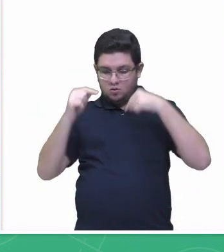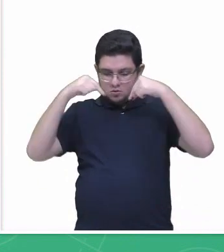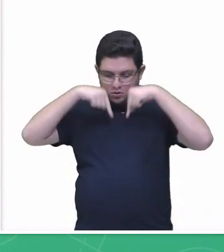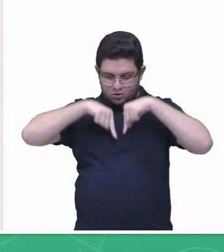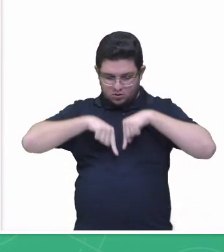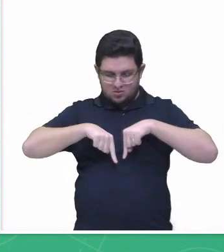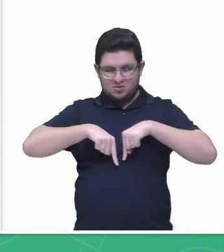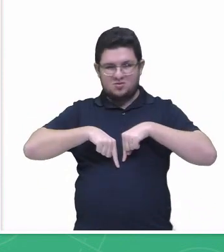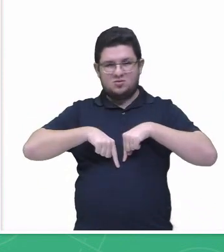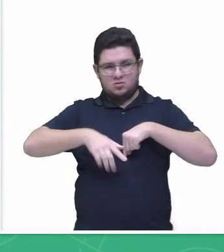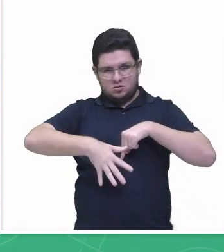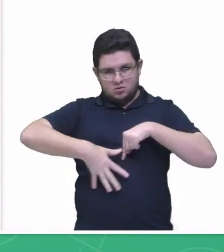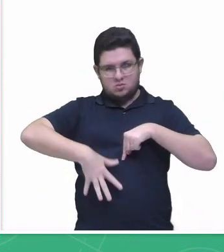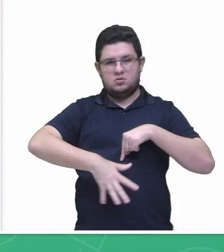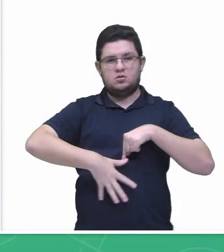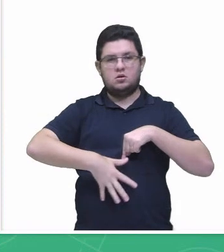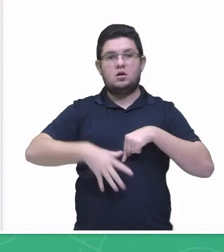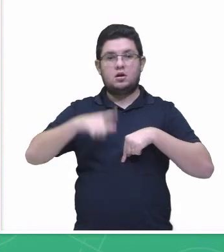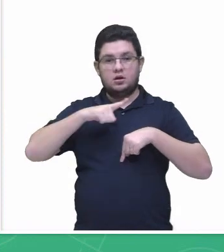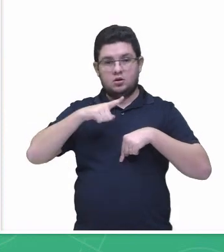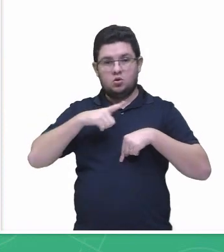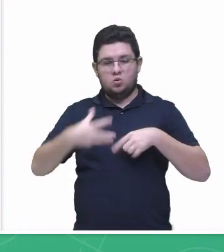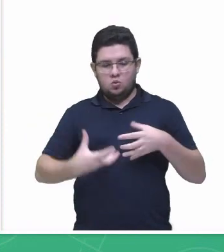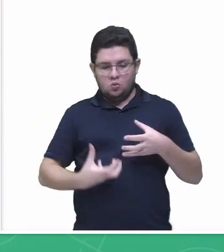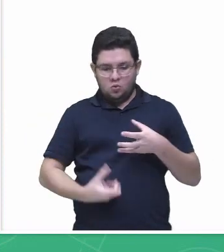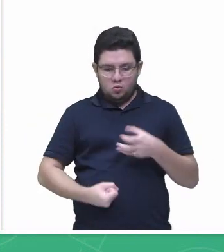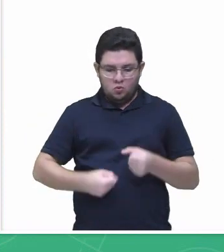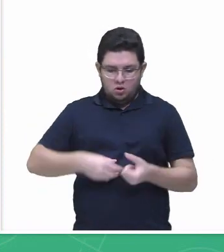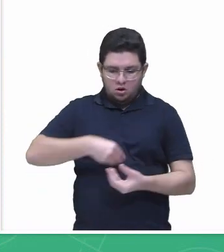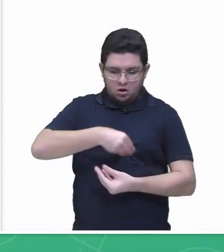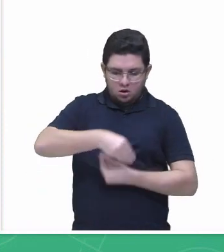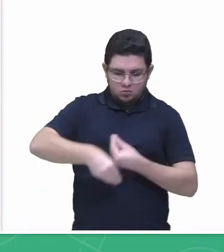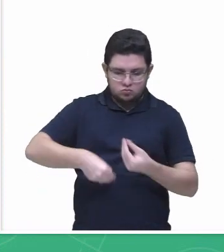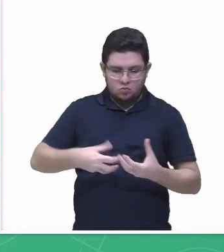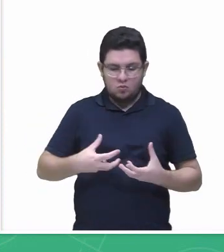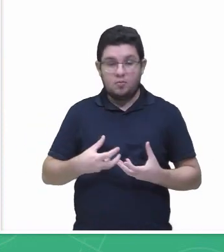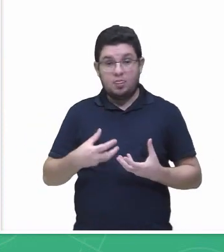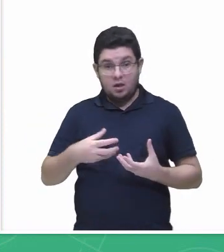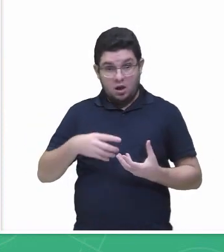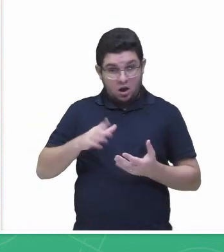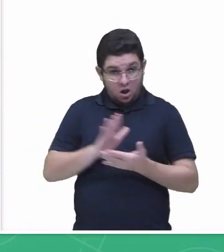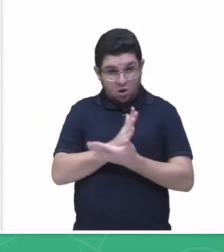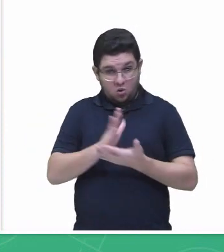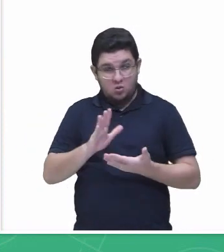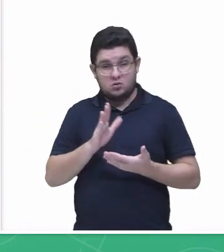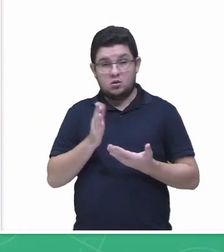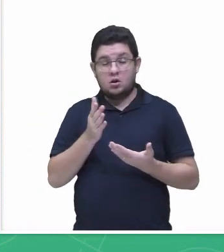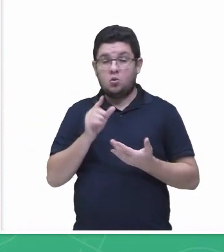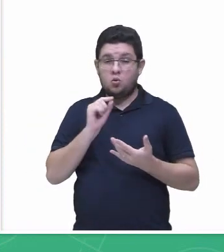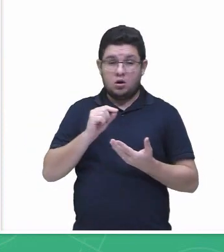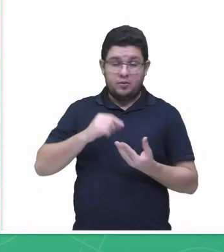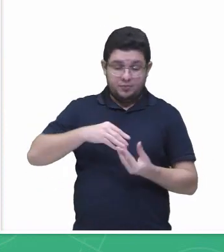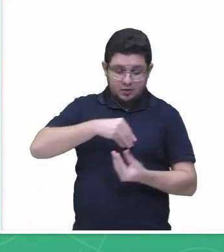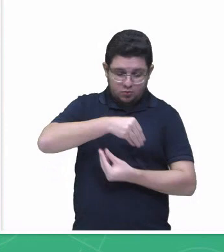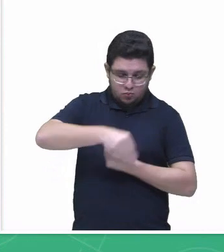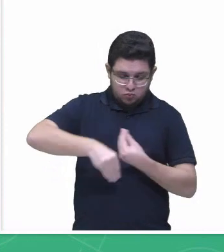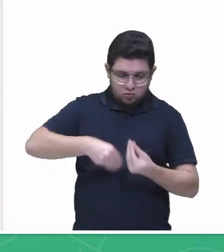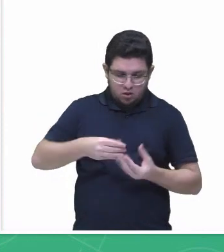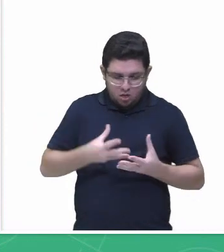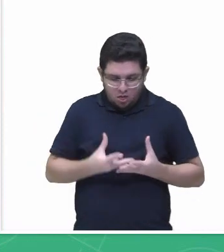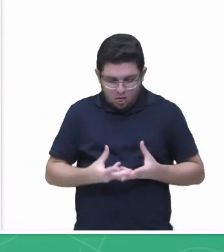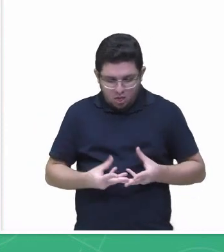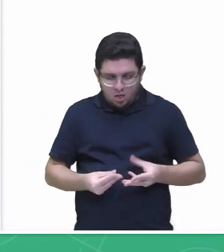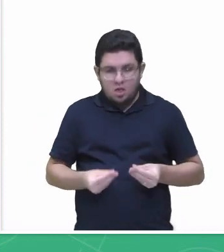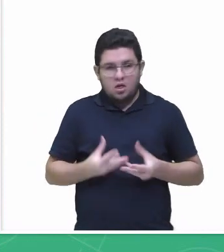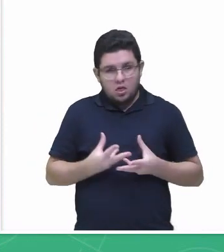no estômago, né, lá no estômago tem o quê? A digestão, né, já de alguns alimentos, e depois que alguns alimentos já estão digeridos,